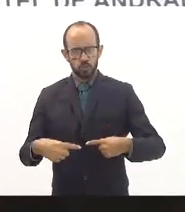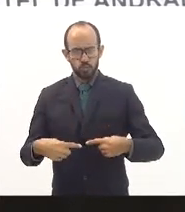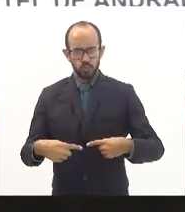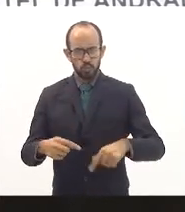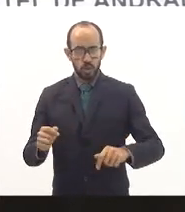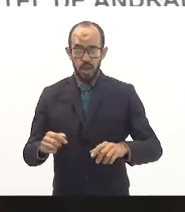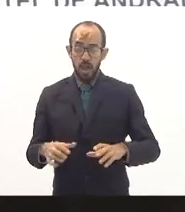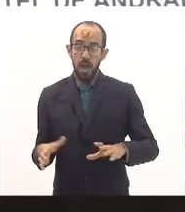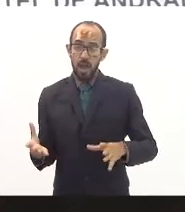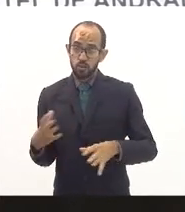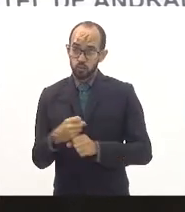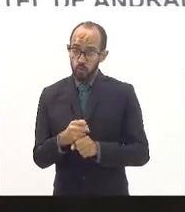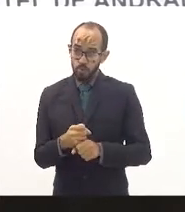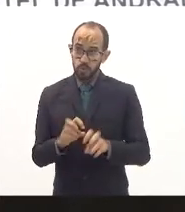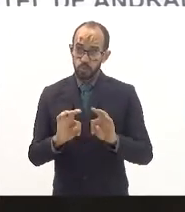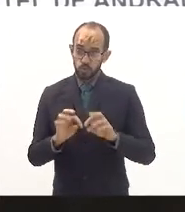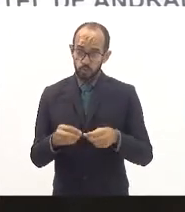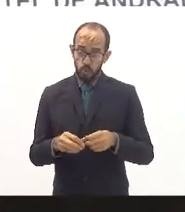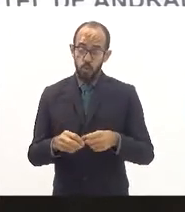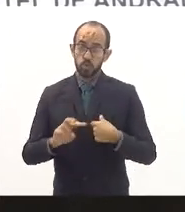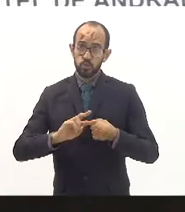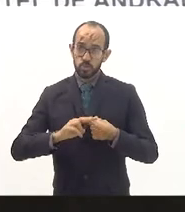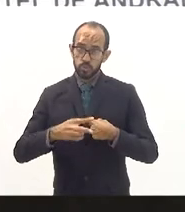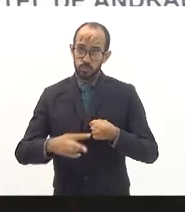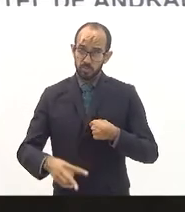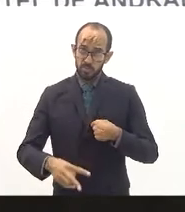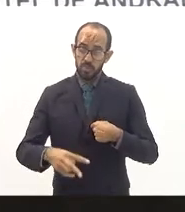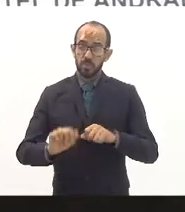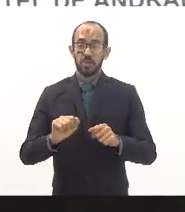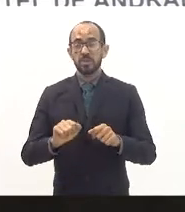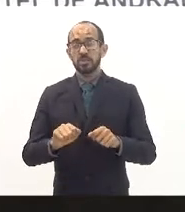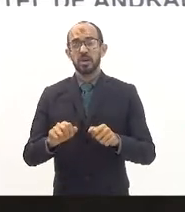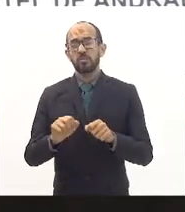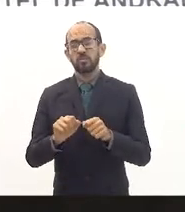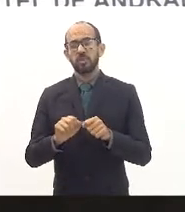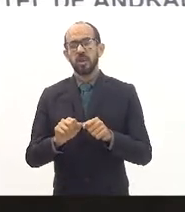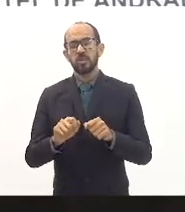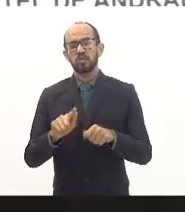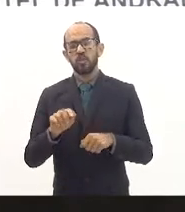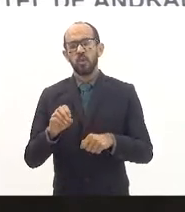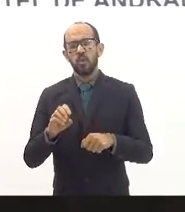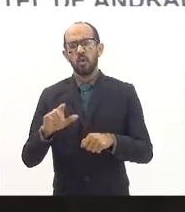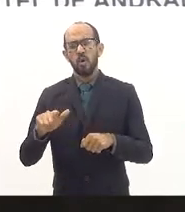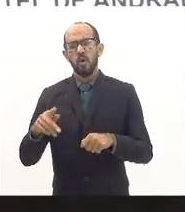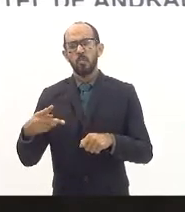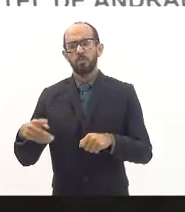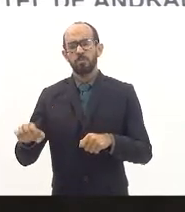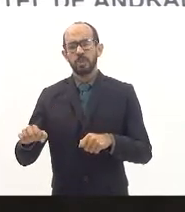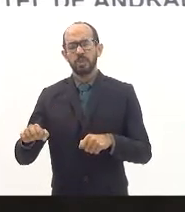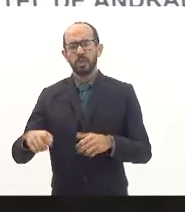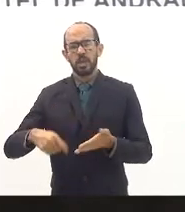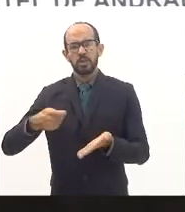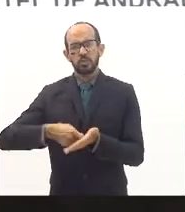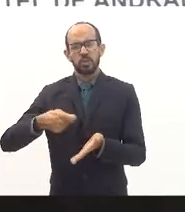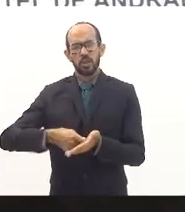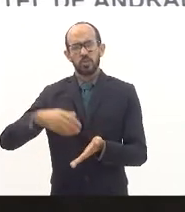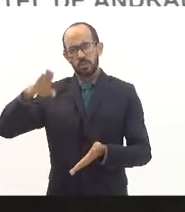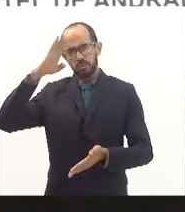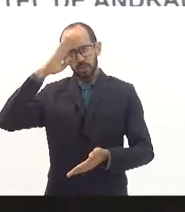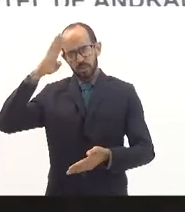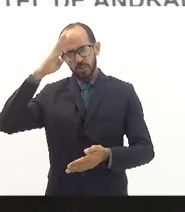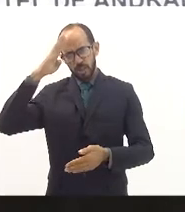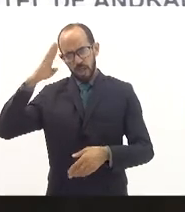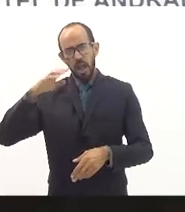desses fatores desaguou no golpe militar de 1964 e na implantação